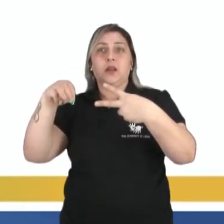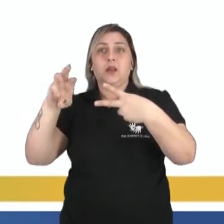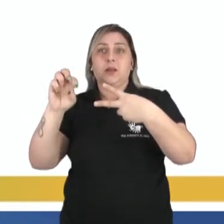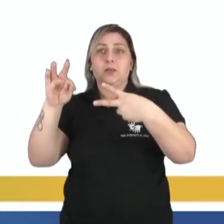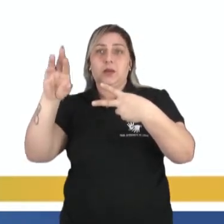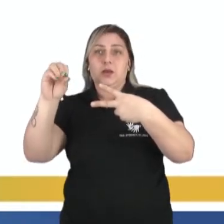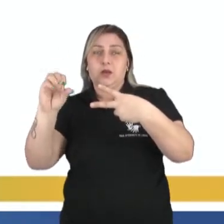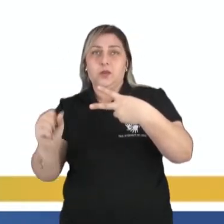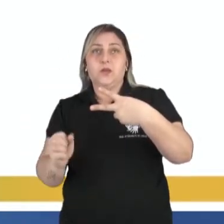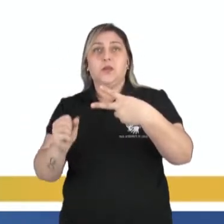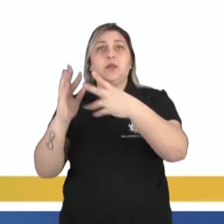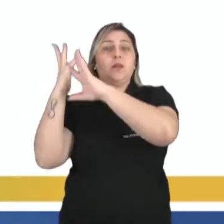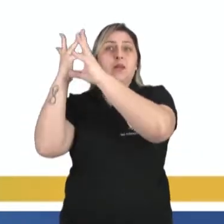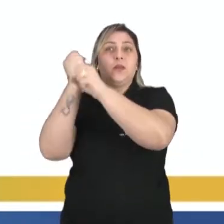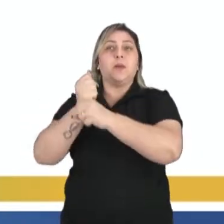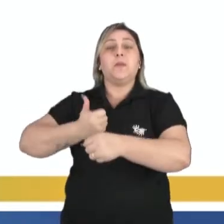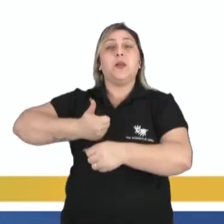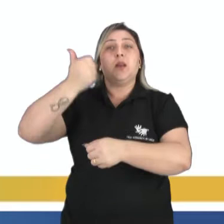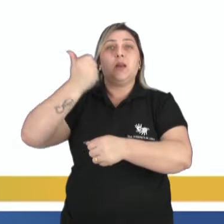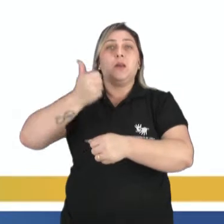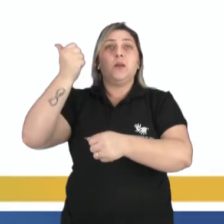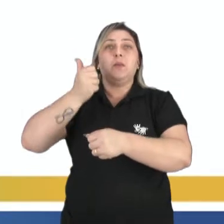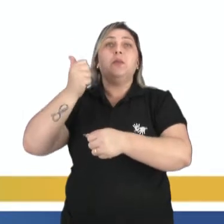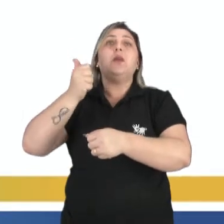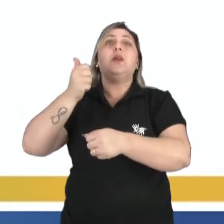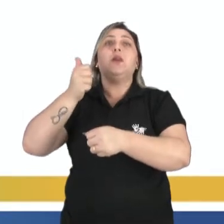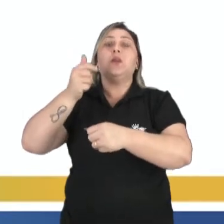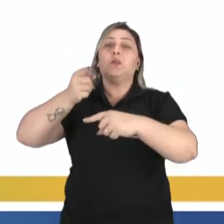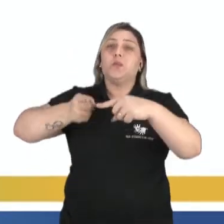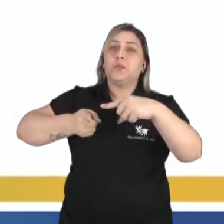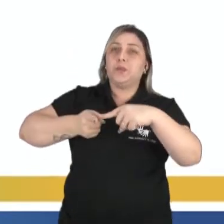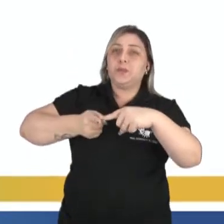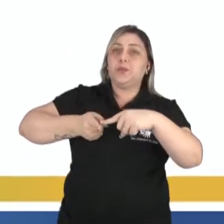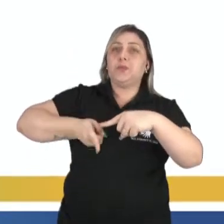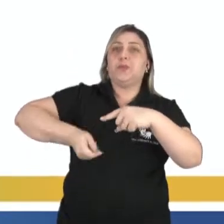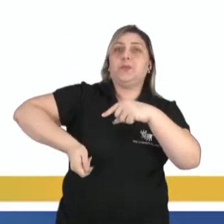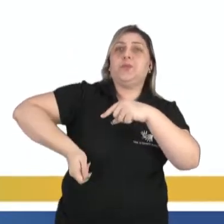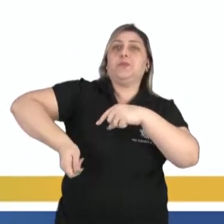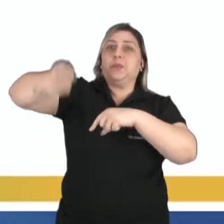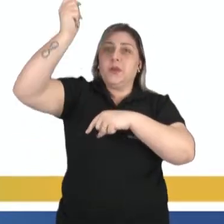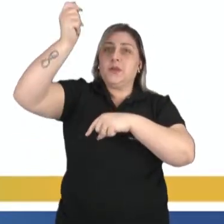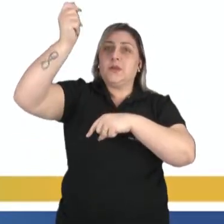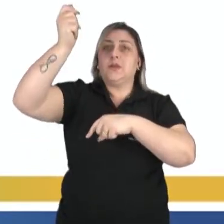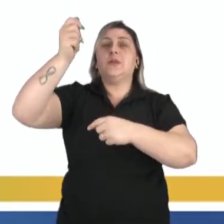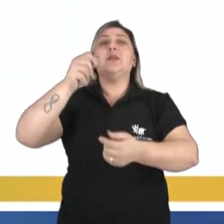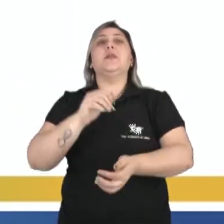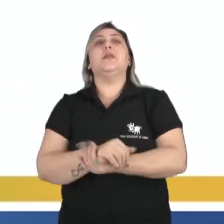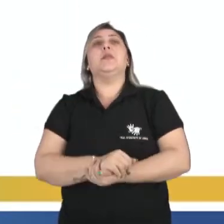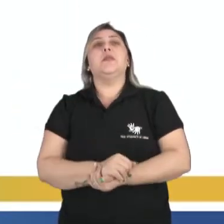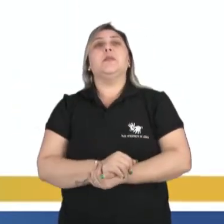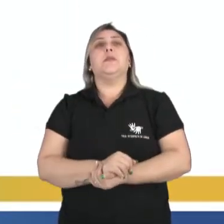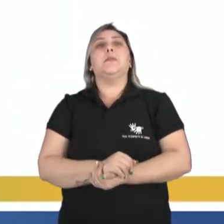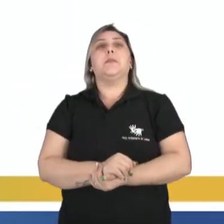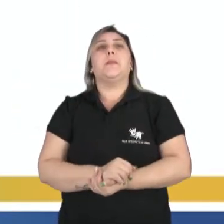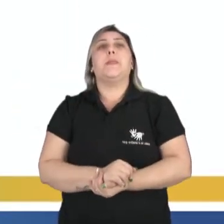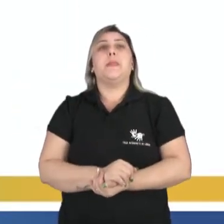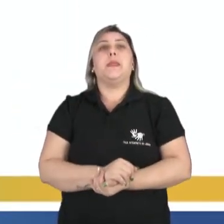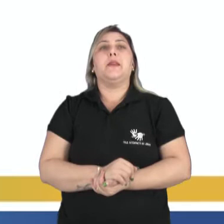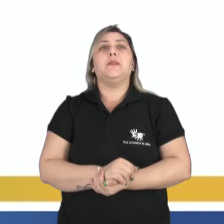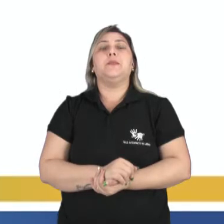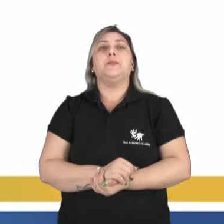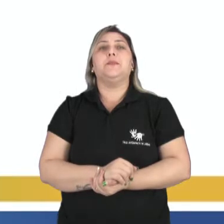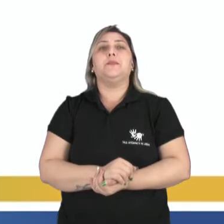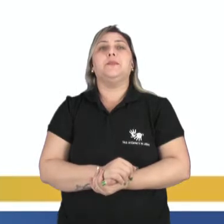Quero revisar com vocês primeiro o lançamento vertical, que é um lançamento para cima, né? Como a gente sabe. Entretanto,